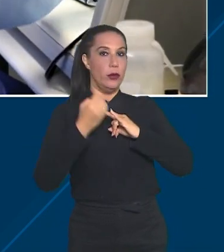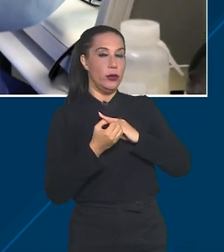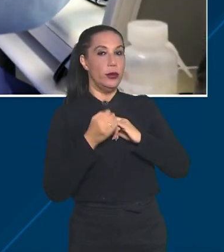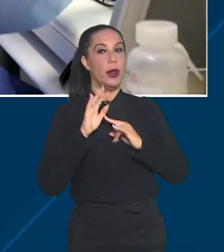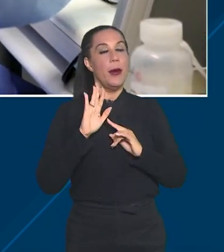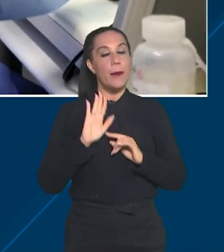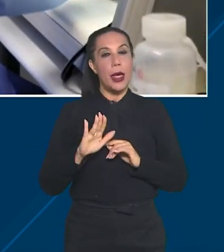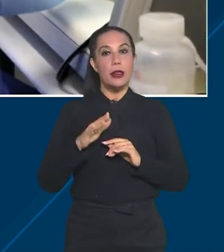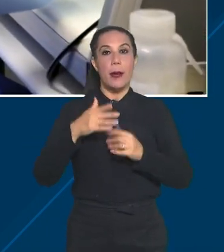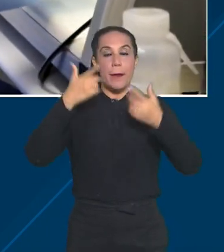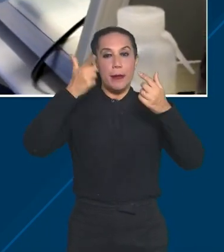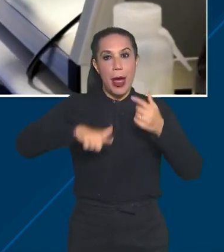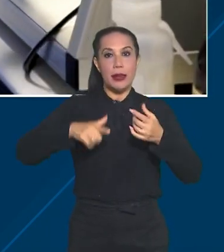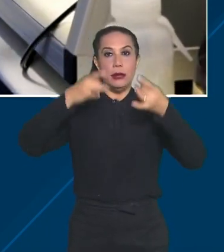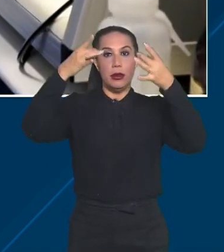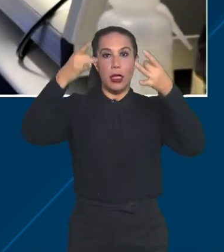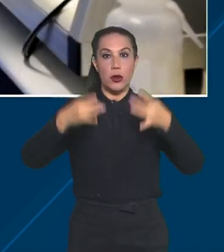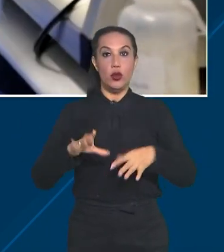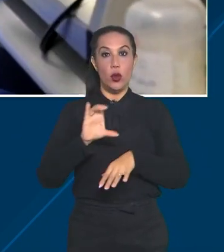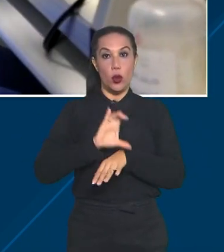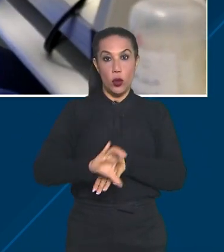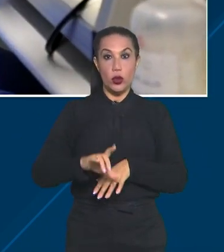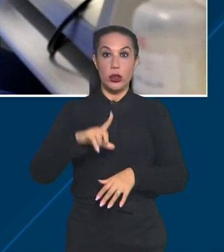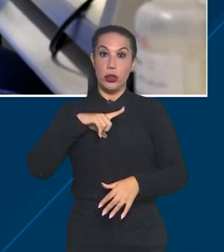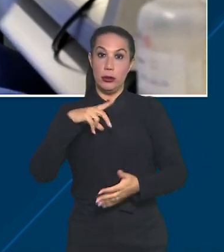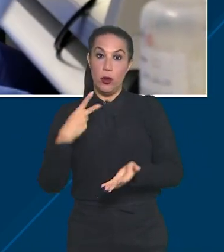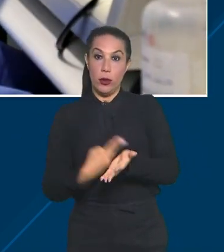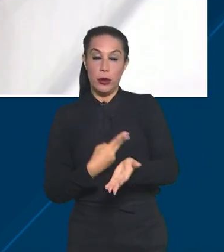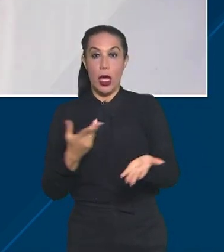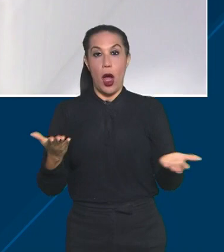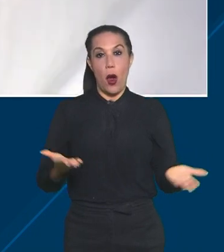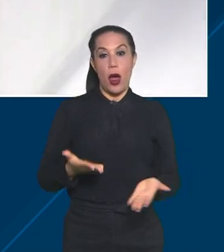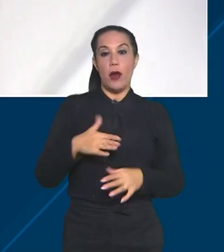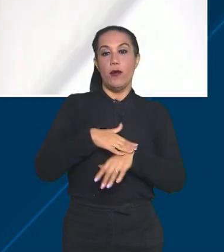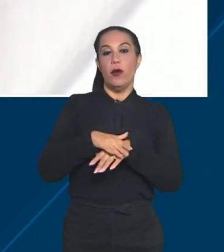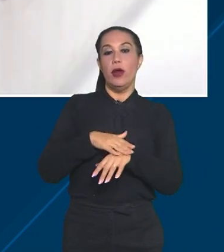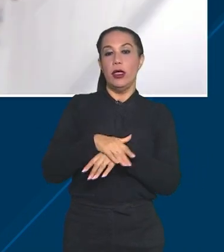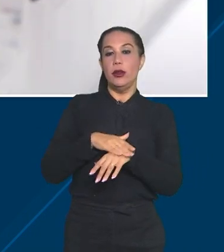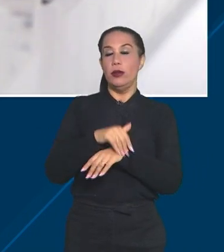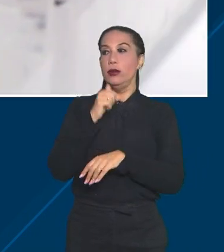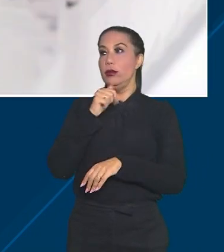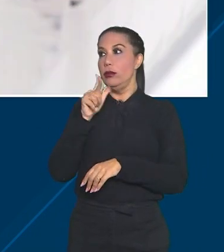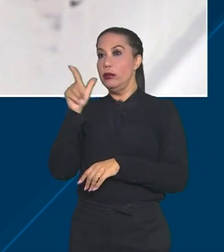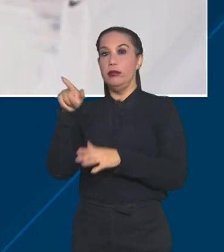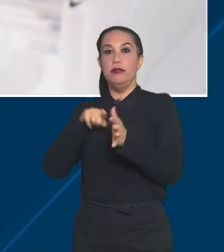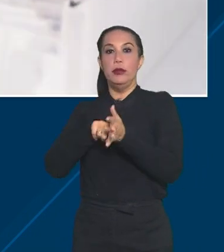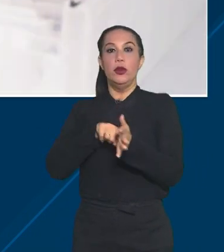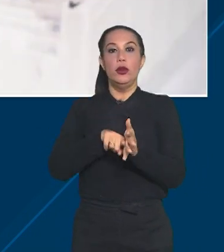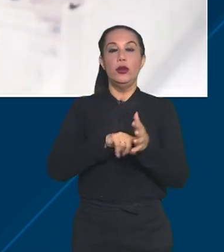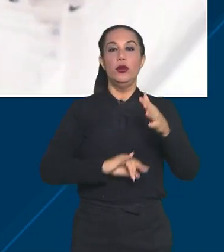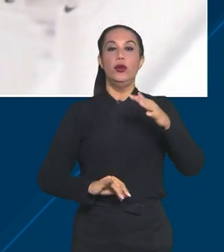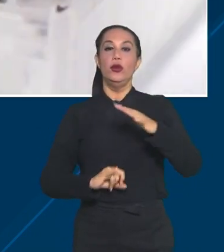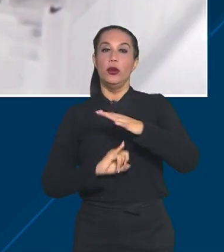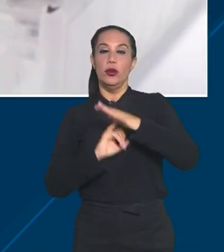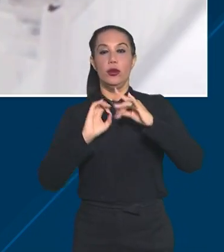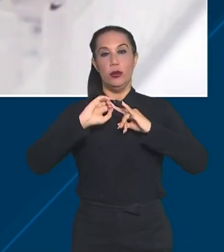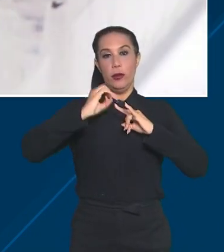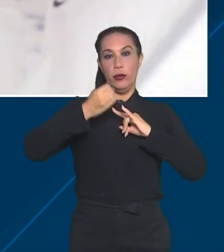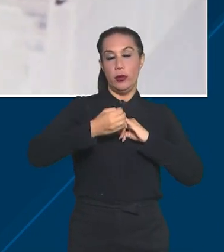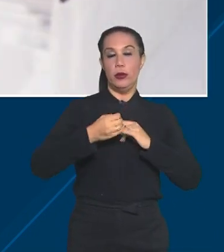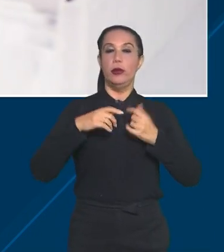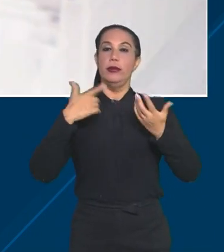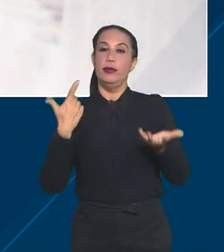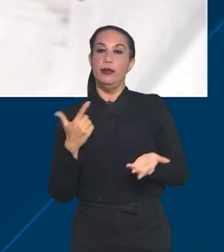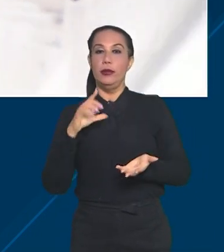saber mais detalhes sobre esse curso, sobre o que está acontecendo aqui, vou conversar com Lourdes Oliveira, que é pesquisadora do Instituto Oswaldo Cruz. Lourdes,